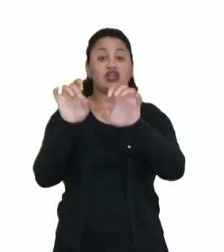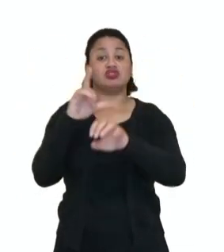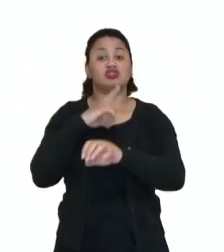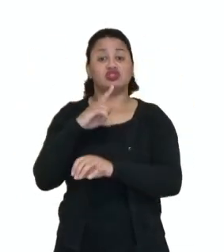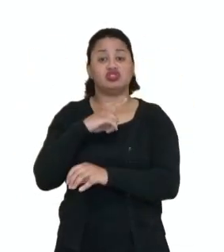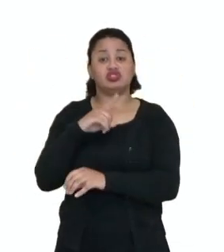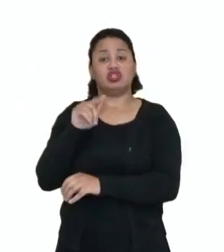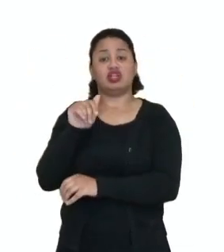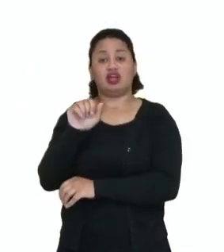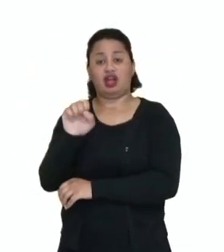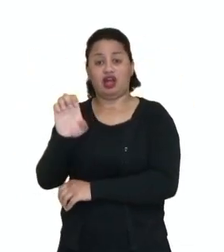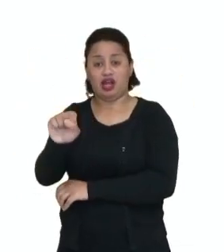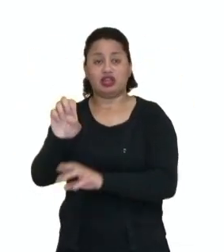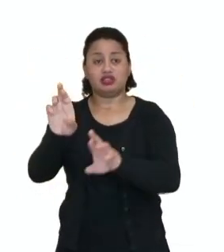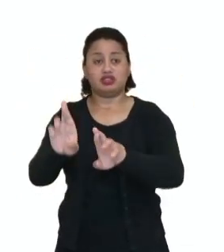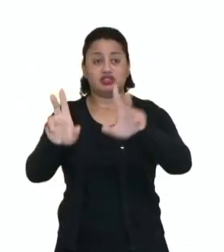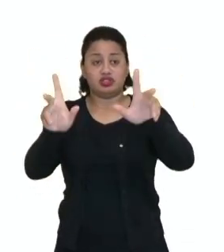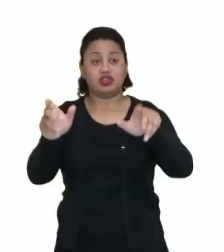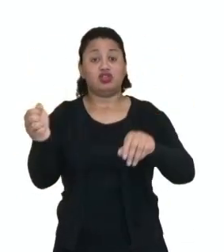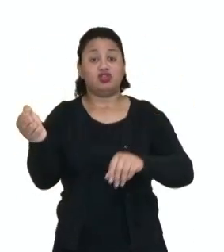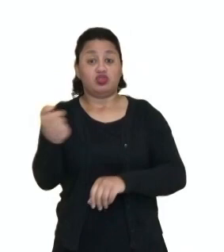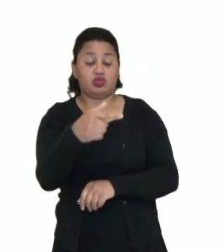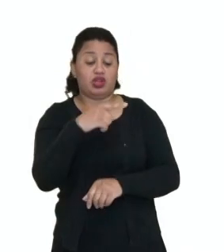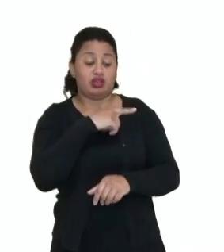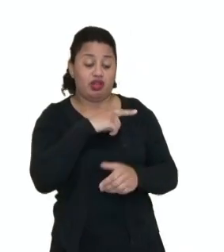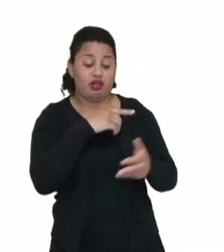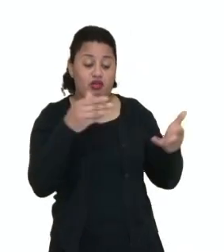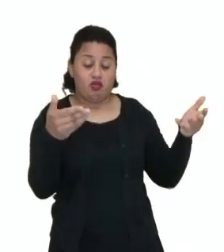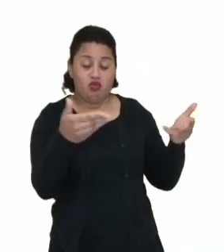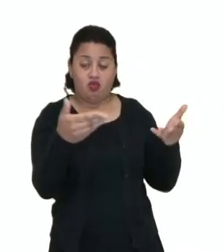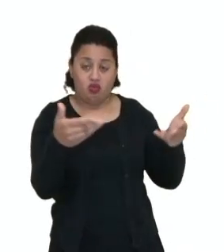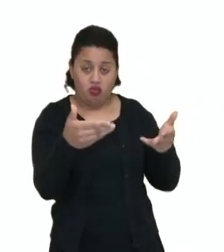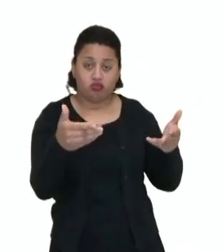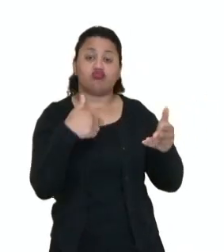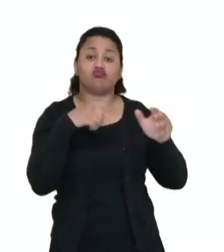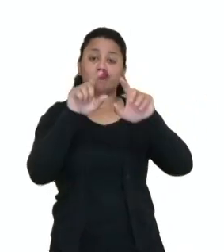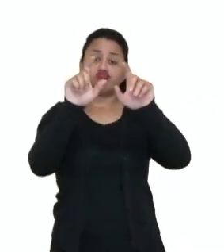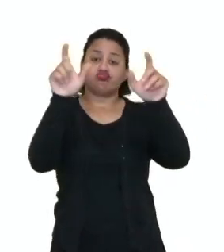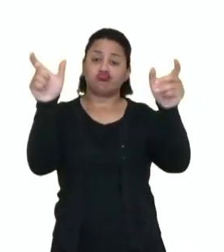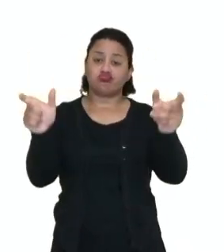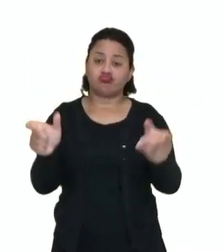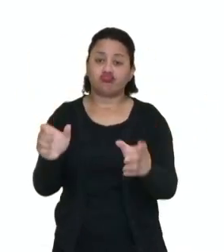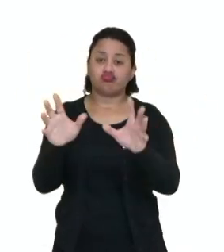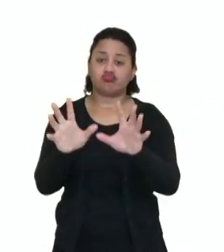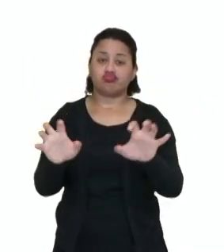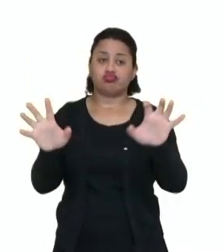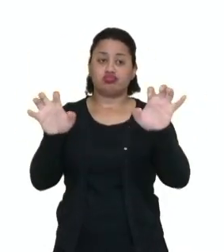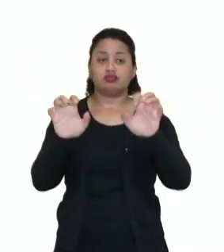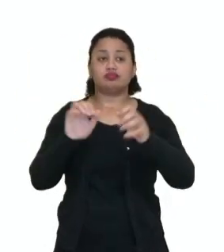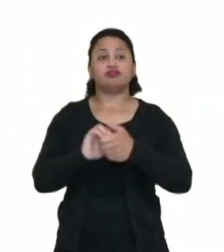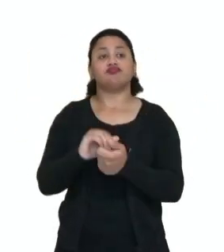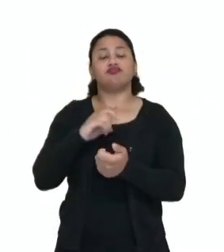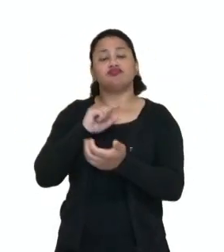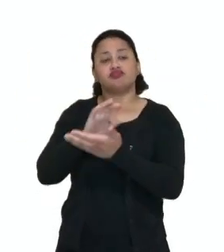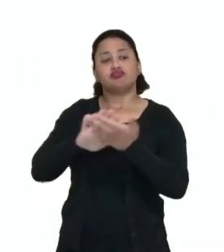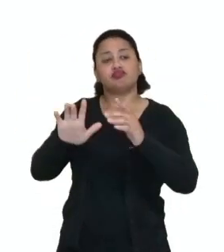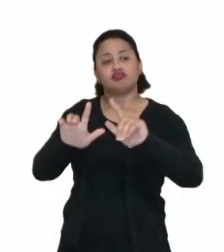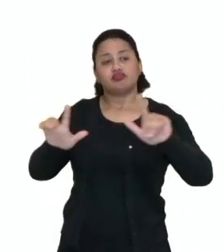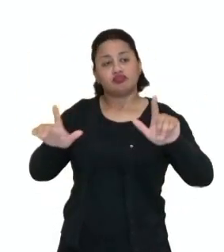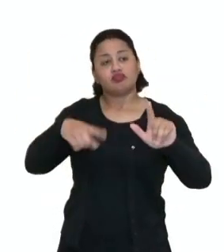gases diferentes dos hoje, né? Daqueles que hoje compõem, então, a camada atmosférica. Então, aqui essa imagem só